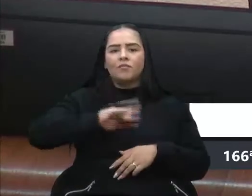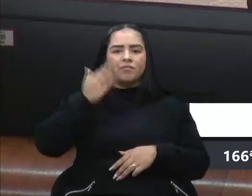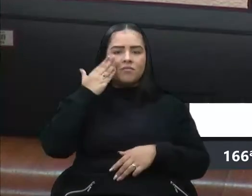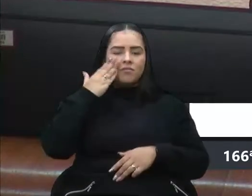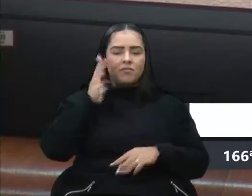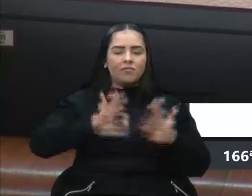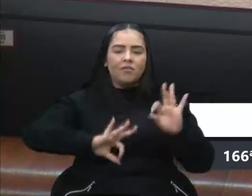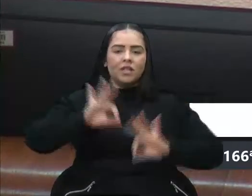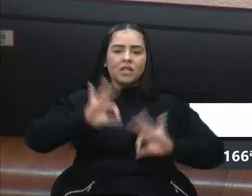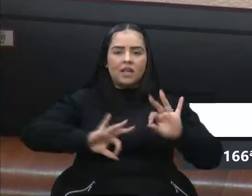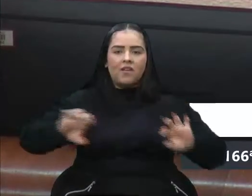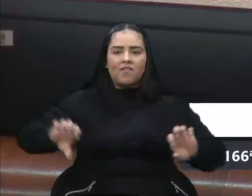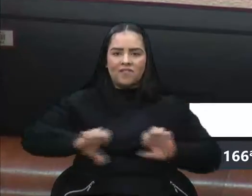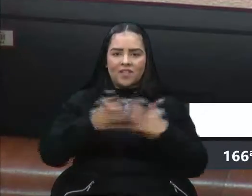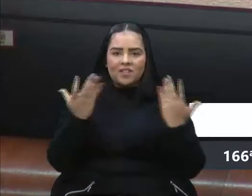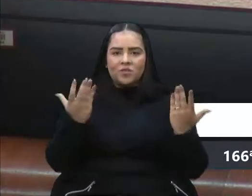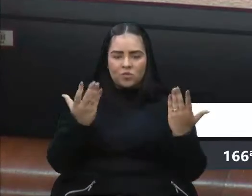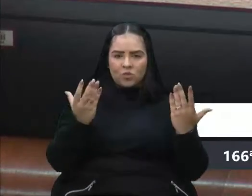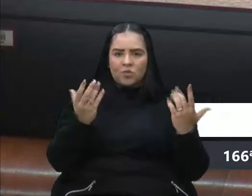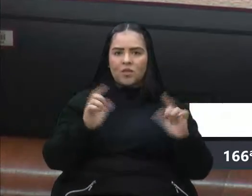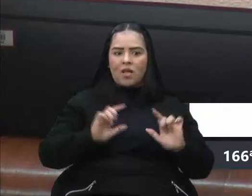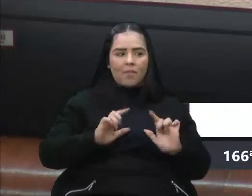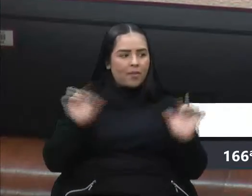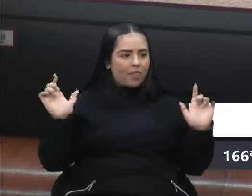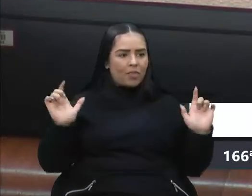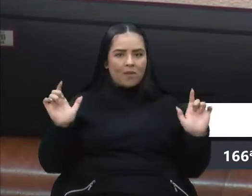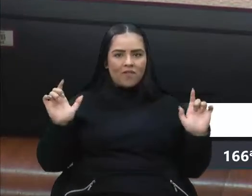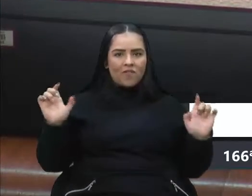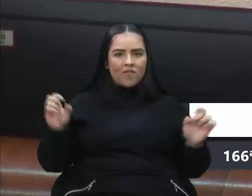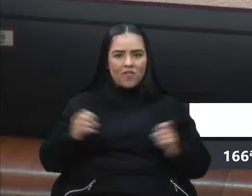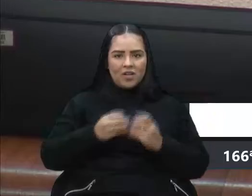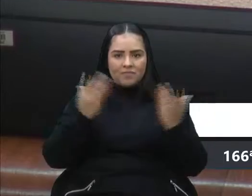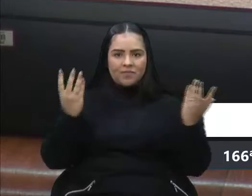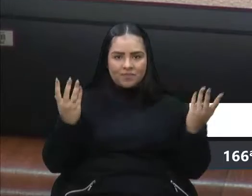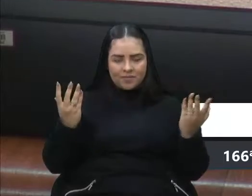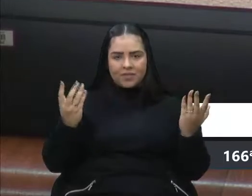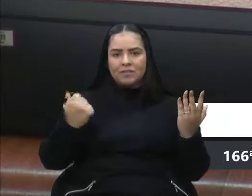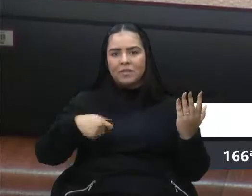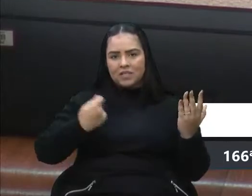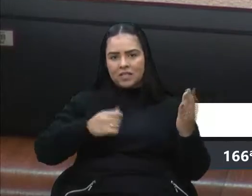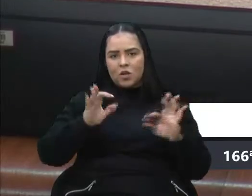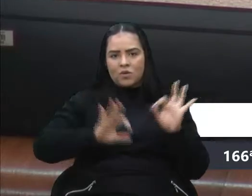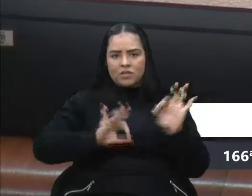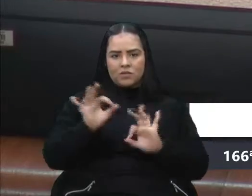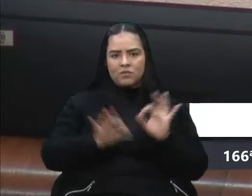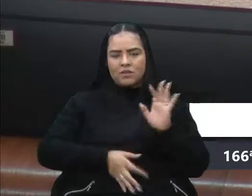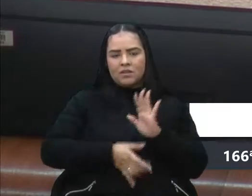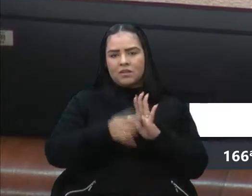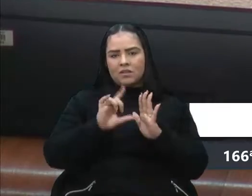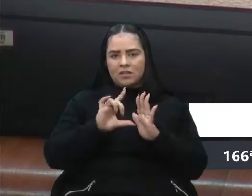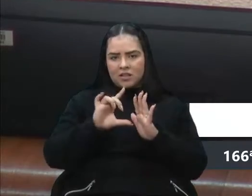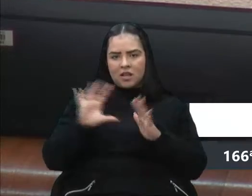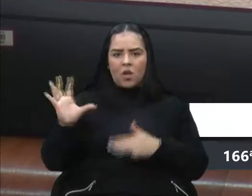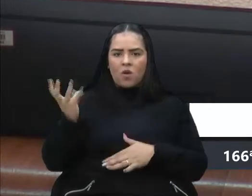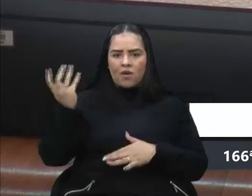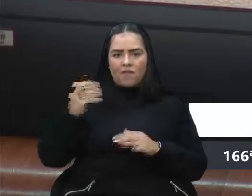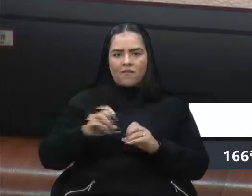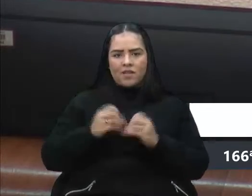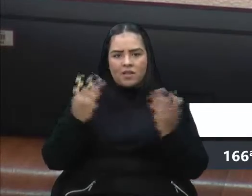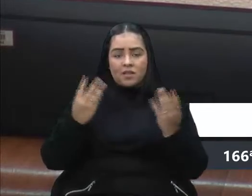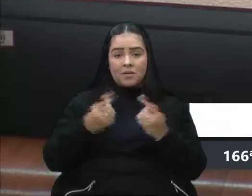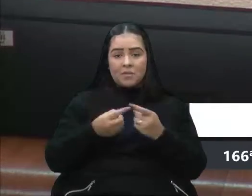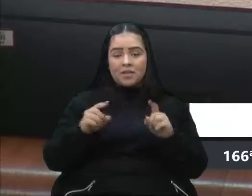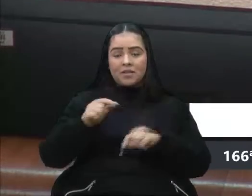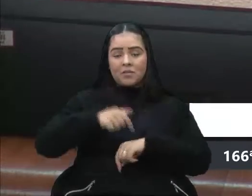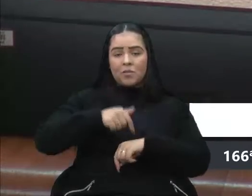da grandeza de uma festa nacional da uva não é simples, precisa um preparo muito antes a isso, a realização da festa. Então,